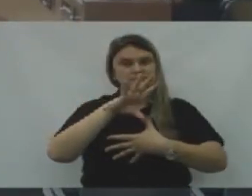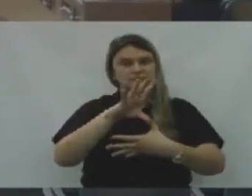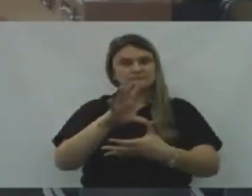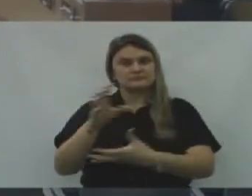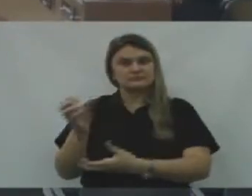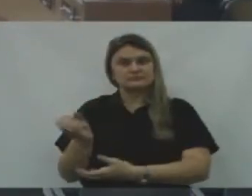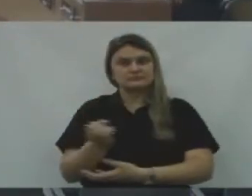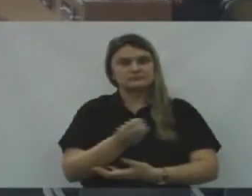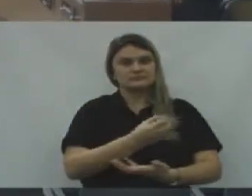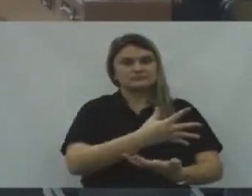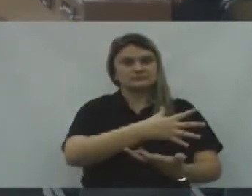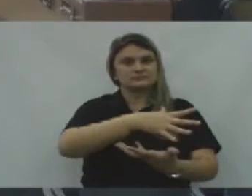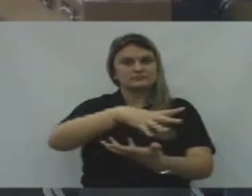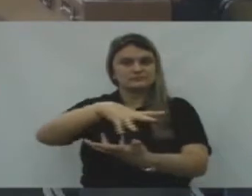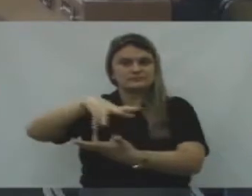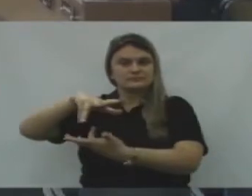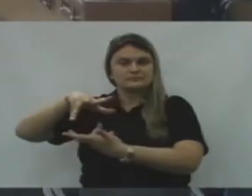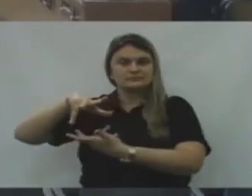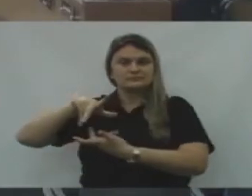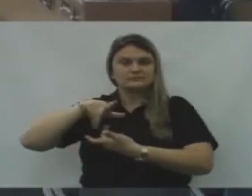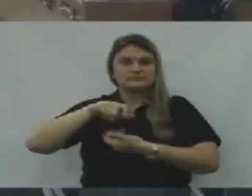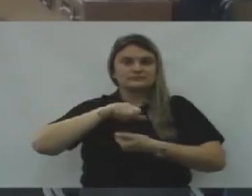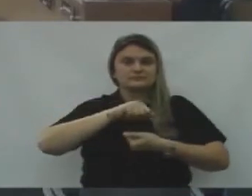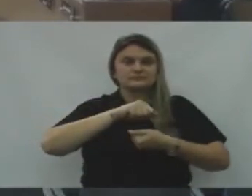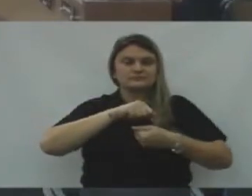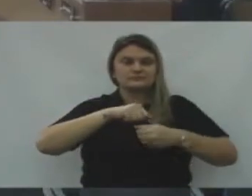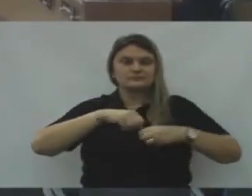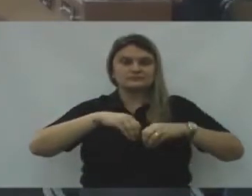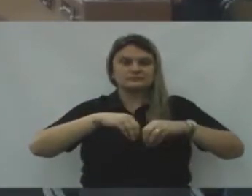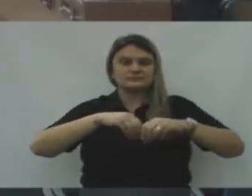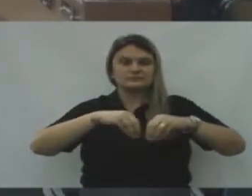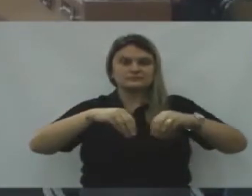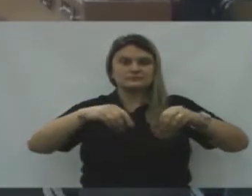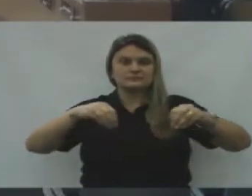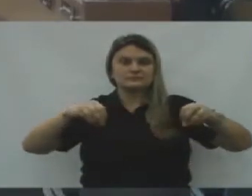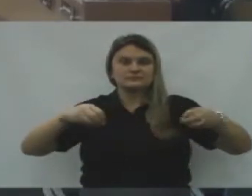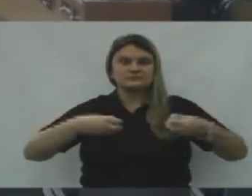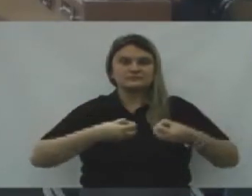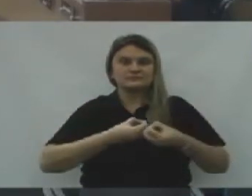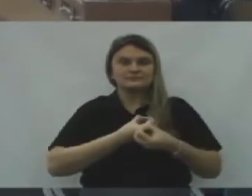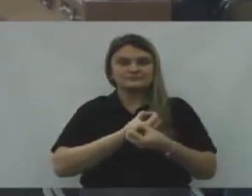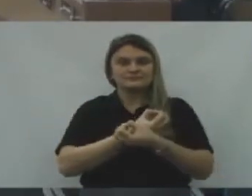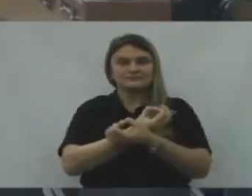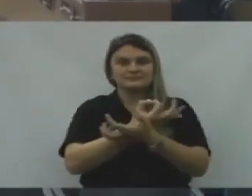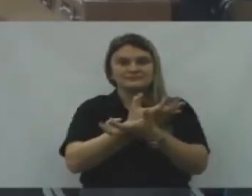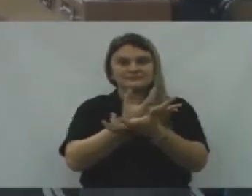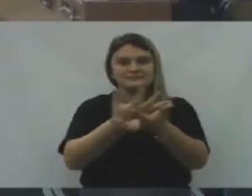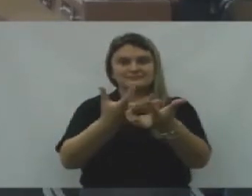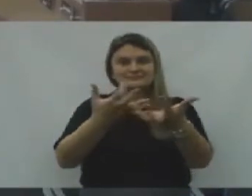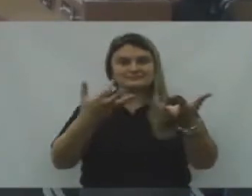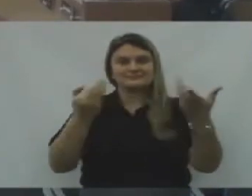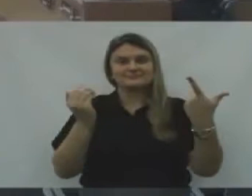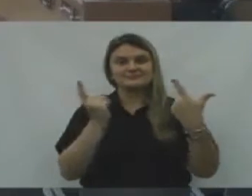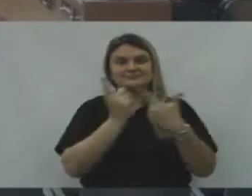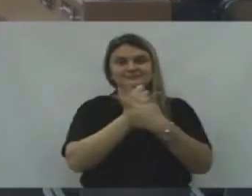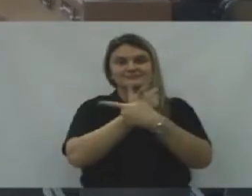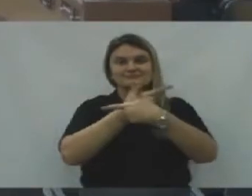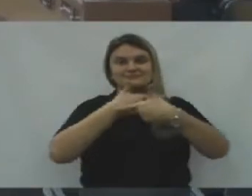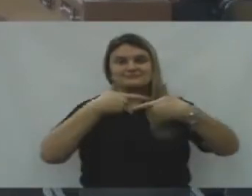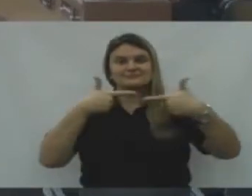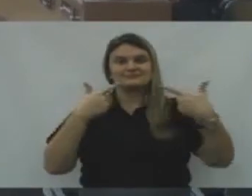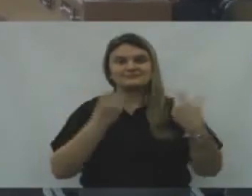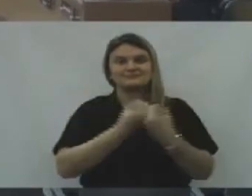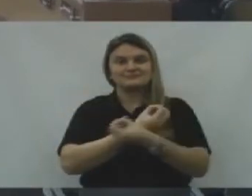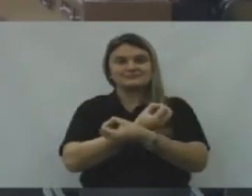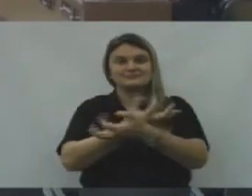farão da América, Iluminado ao sol do novo mundo, Do que a terra, mais que